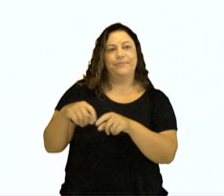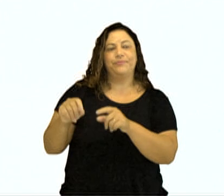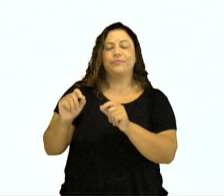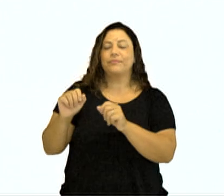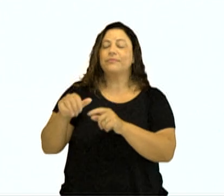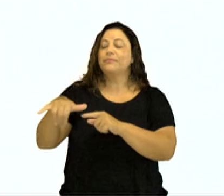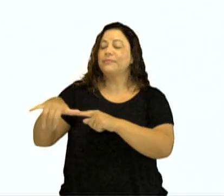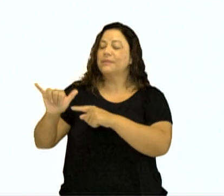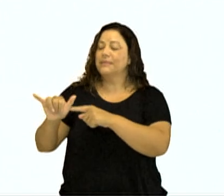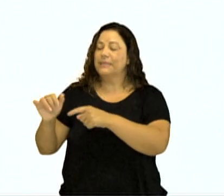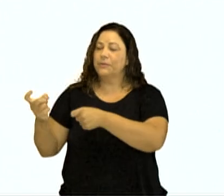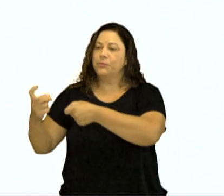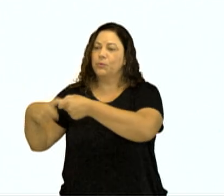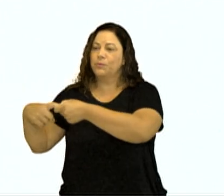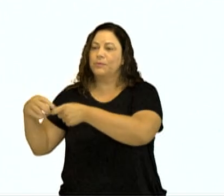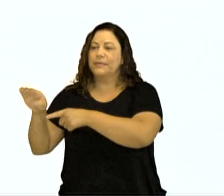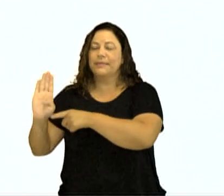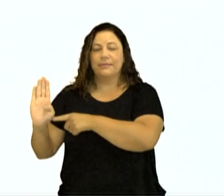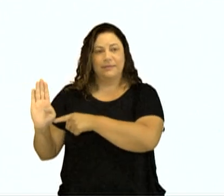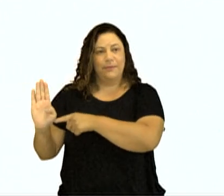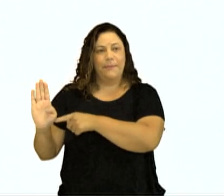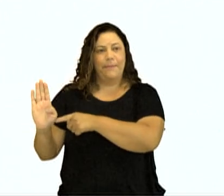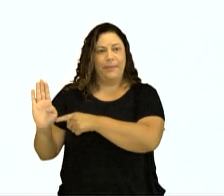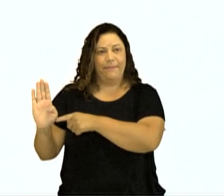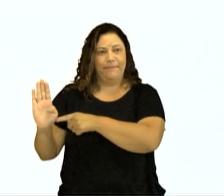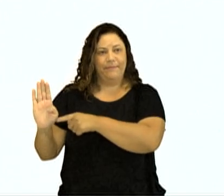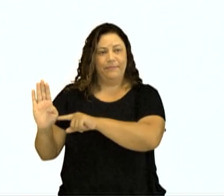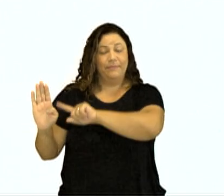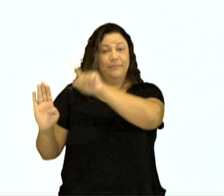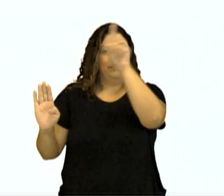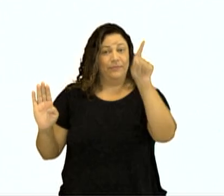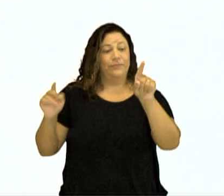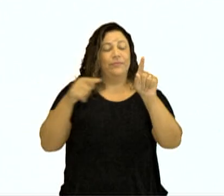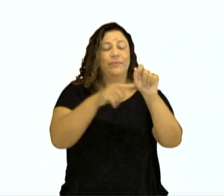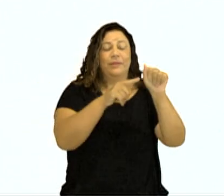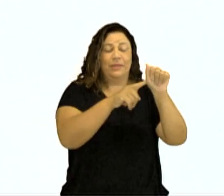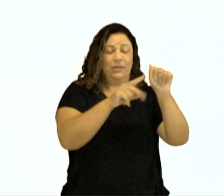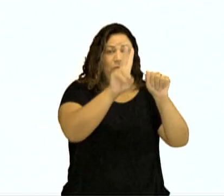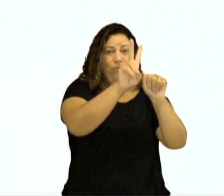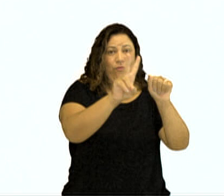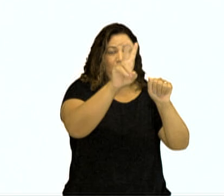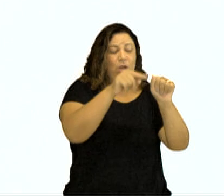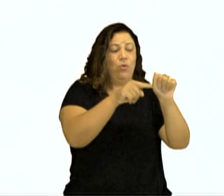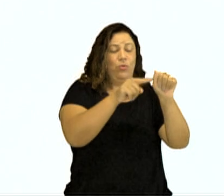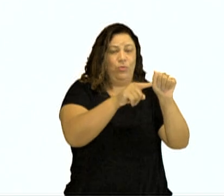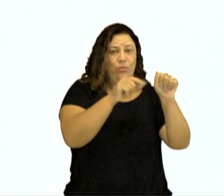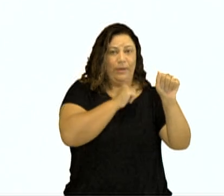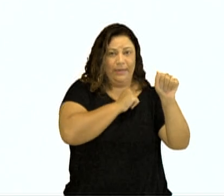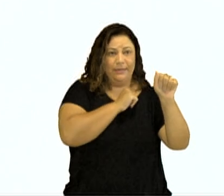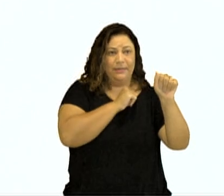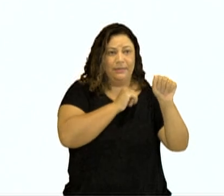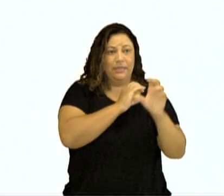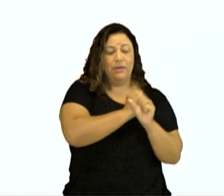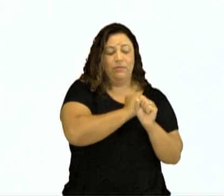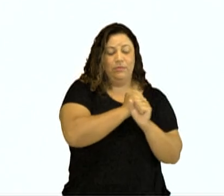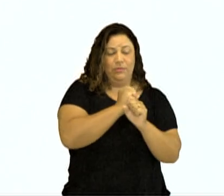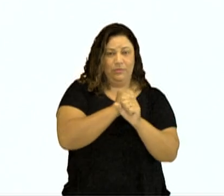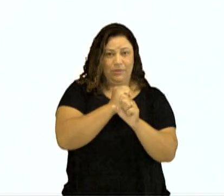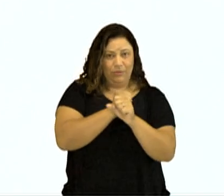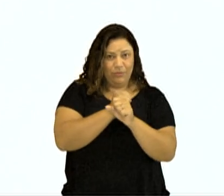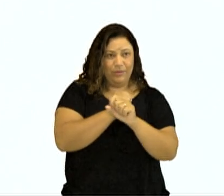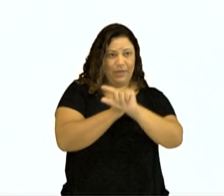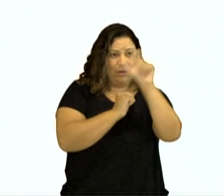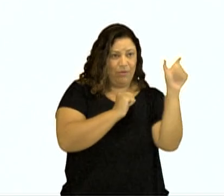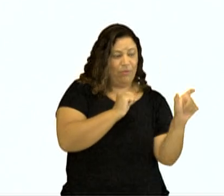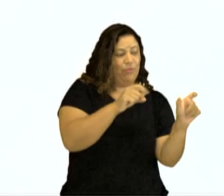y pertence ao conjunto B. Então, eu vou pegar o valor do conjunto A, vou fazer o cálculo aqui nessa relação